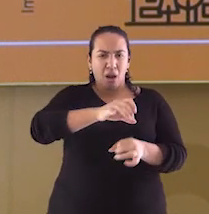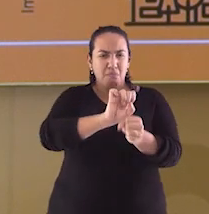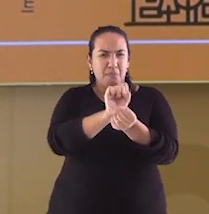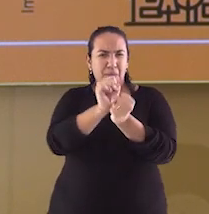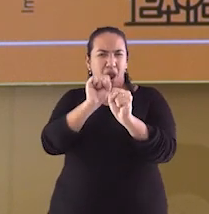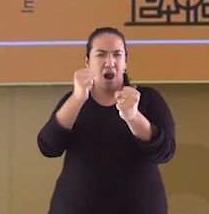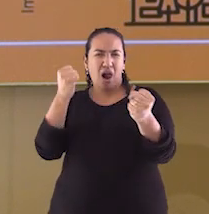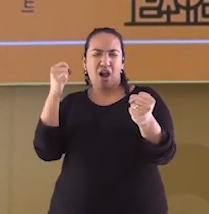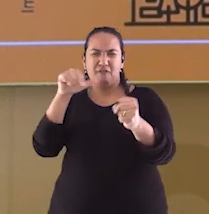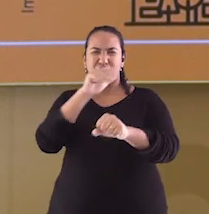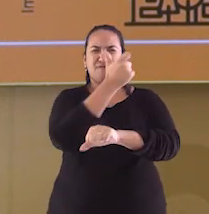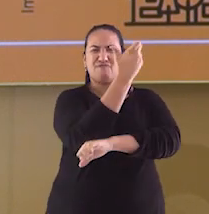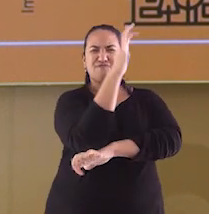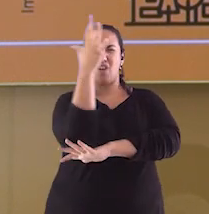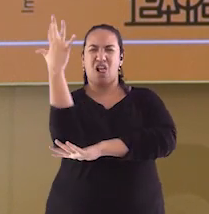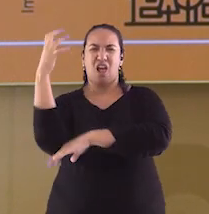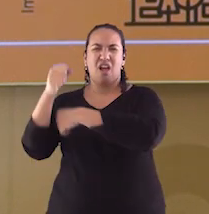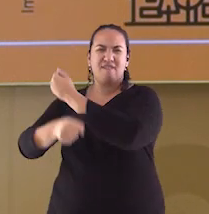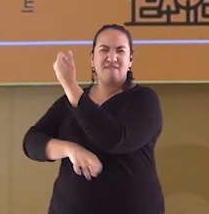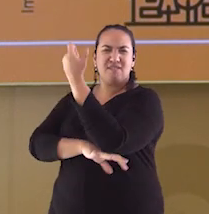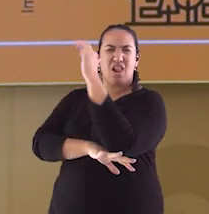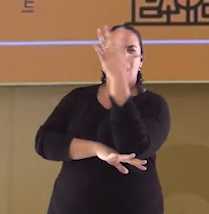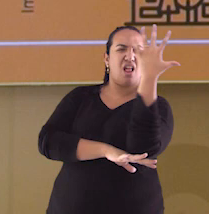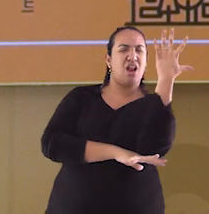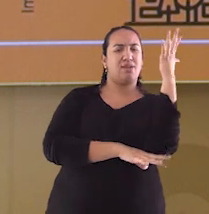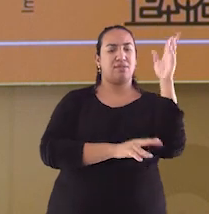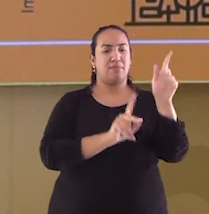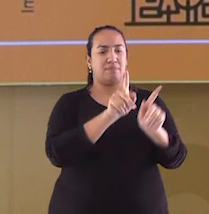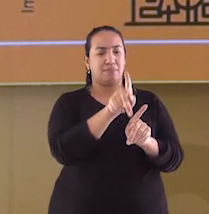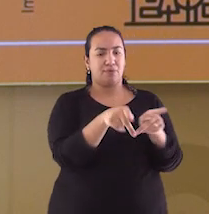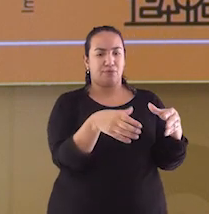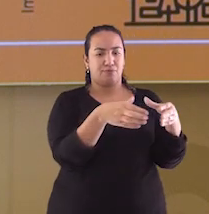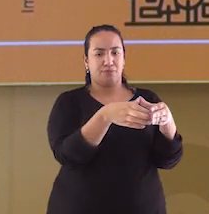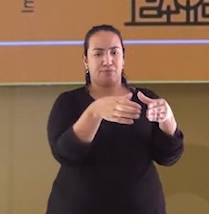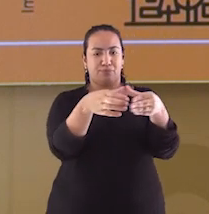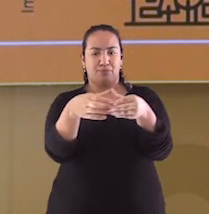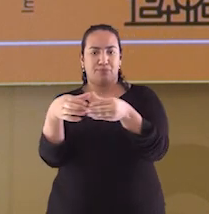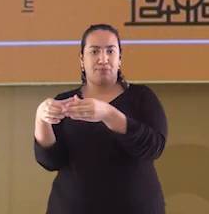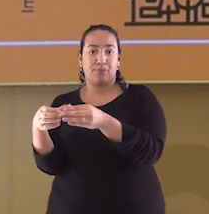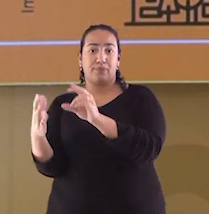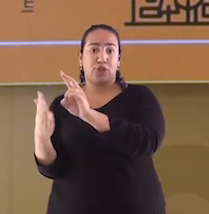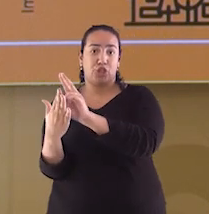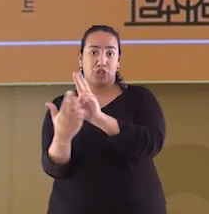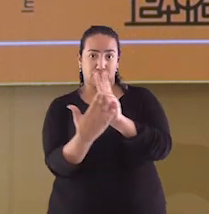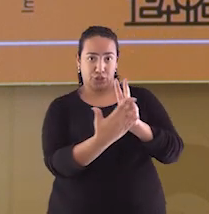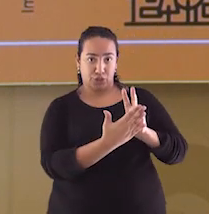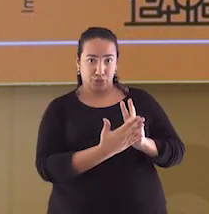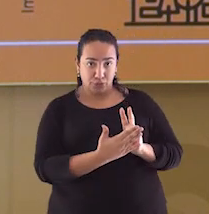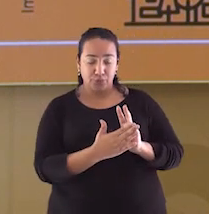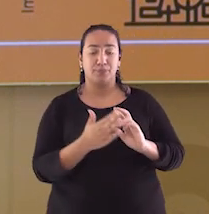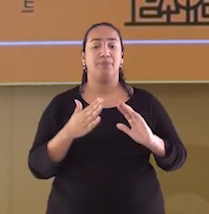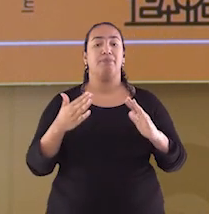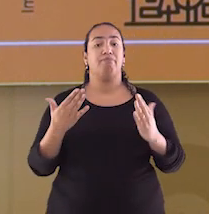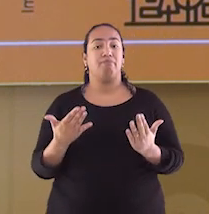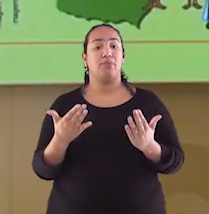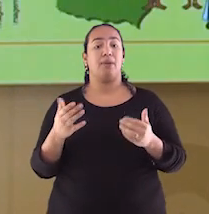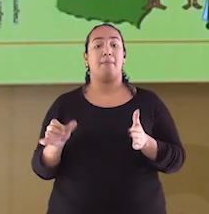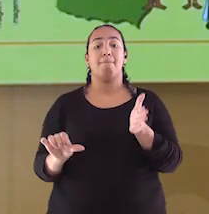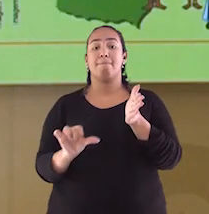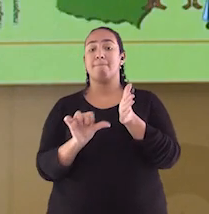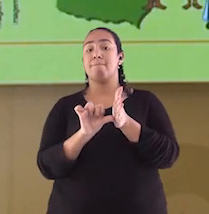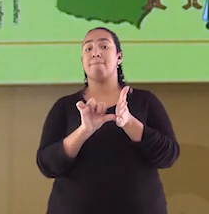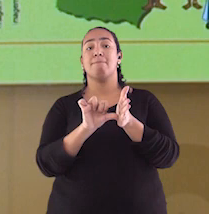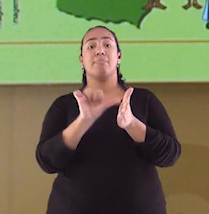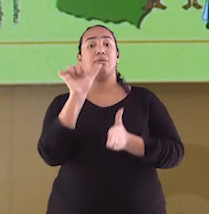de florestas e matas e povoado por indígenas. A primeira missão